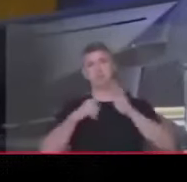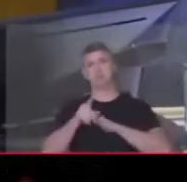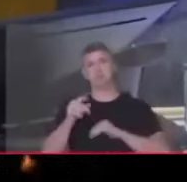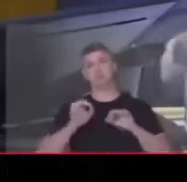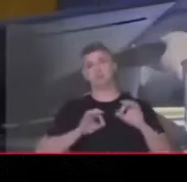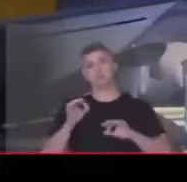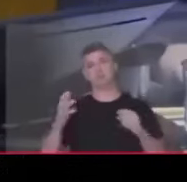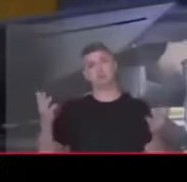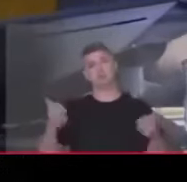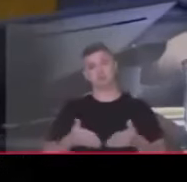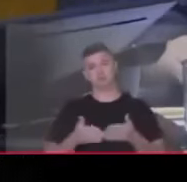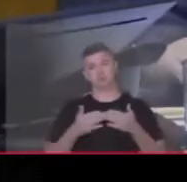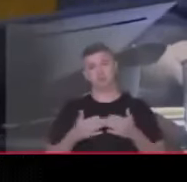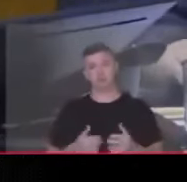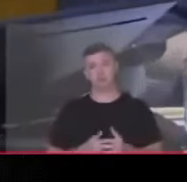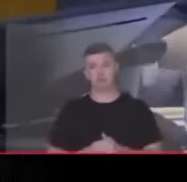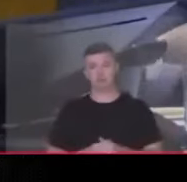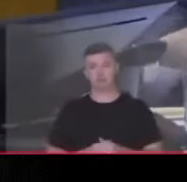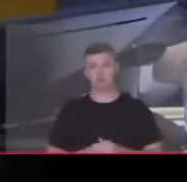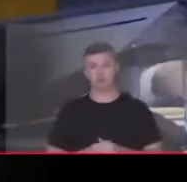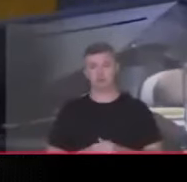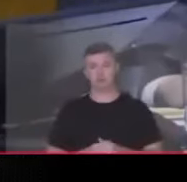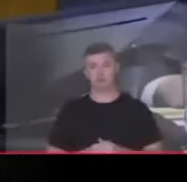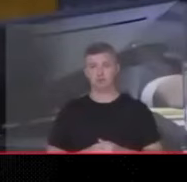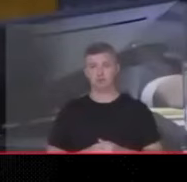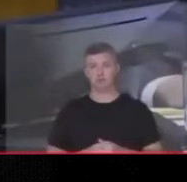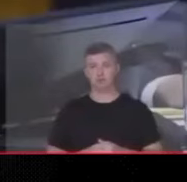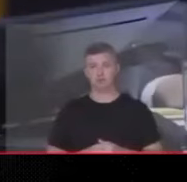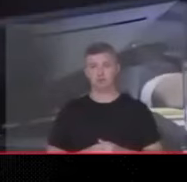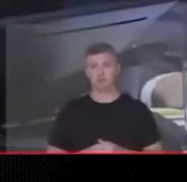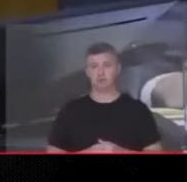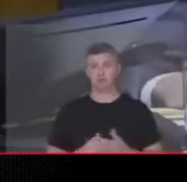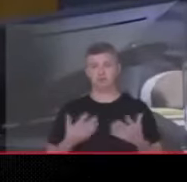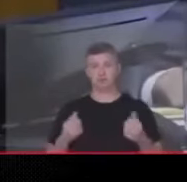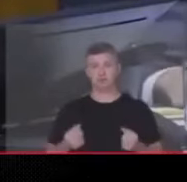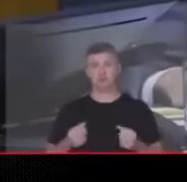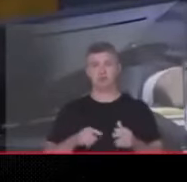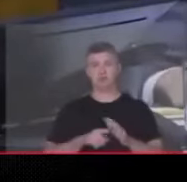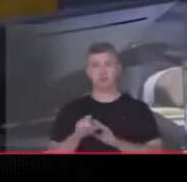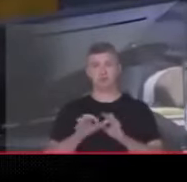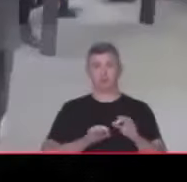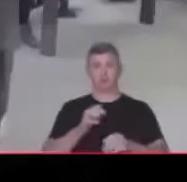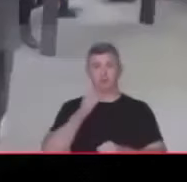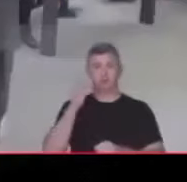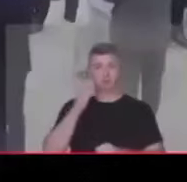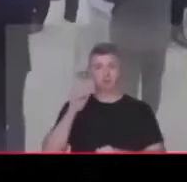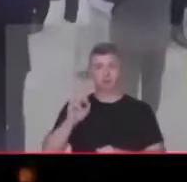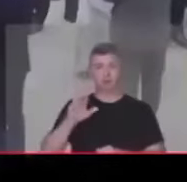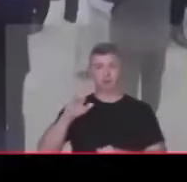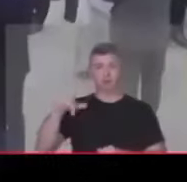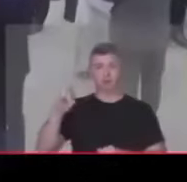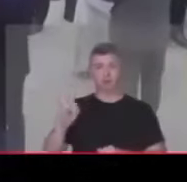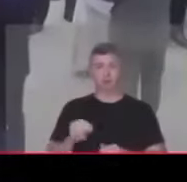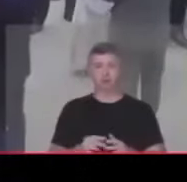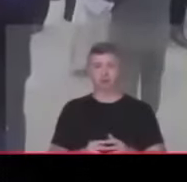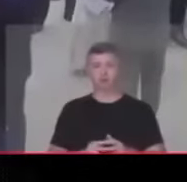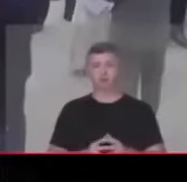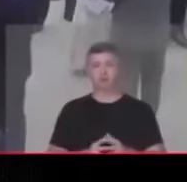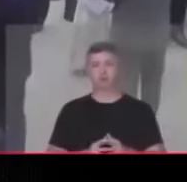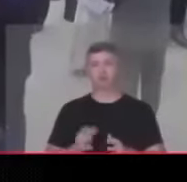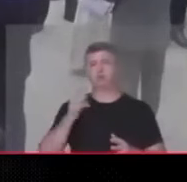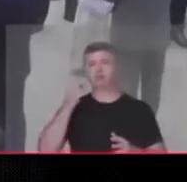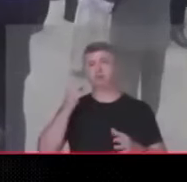Ok, tem Vossa Excelência. Encerrada a ordem do dia, vamos passar para uma questão de ordem, deputado Orlando Silva. Senhores